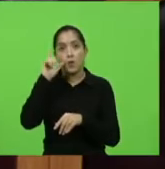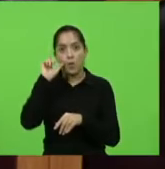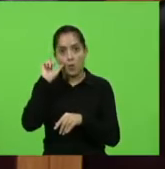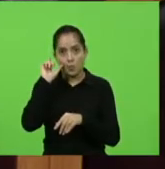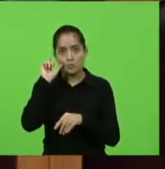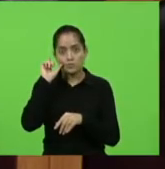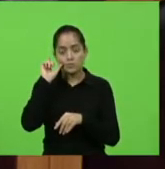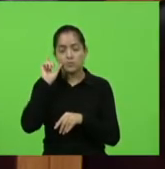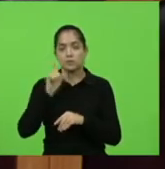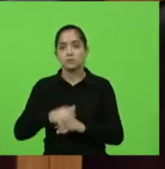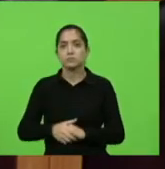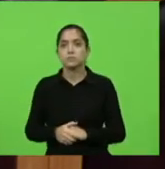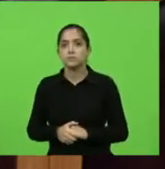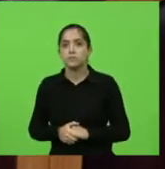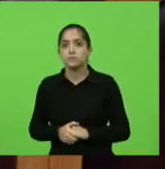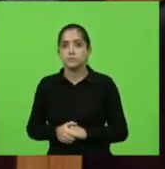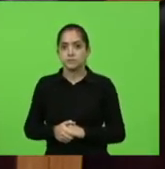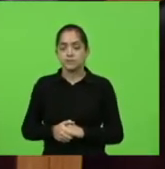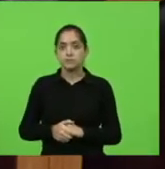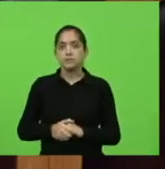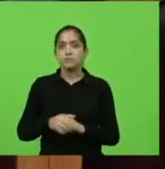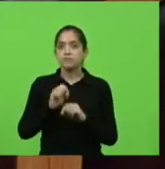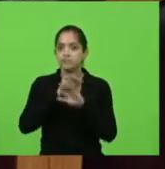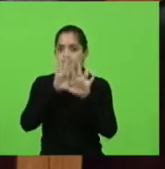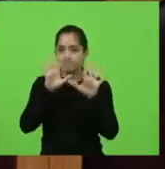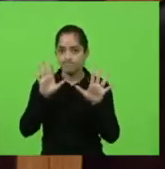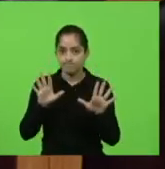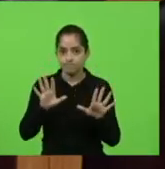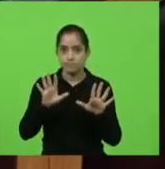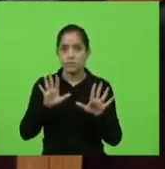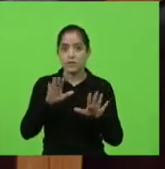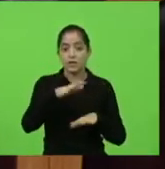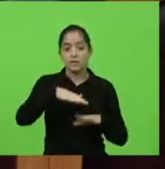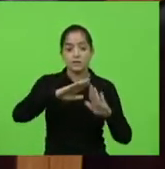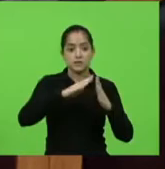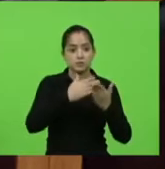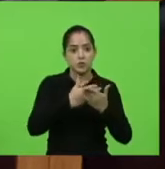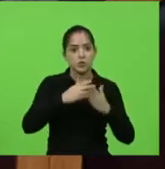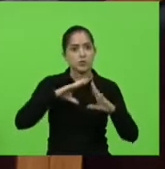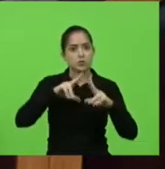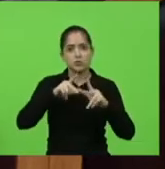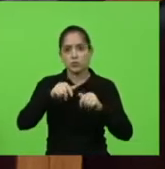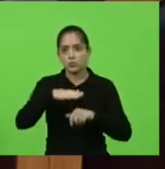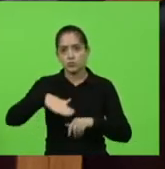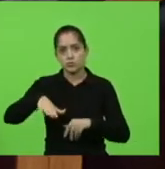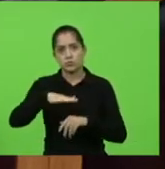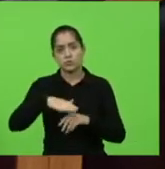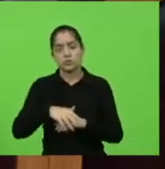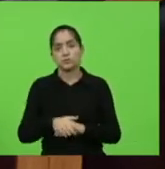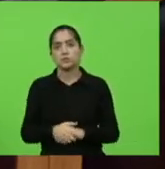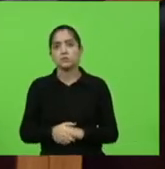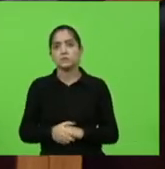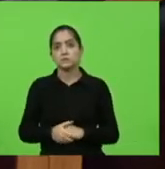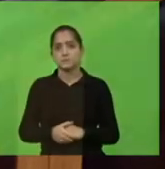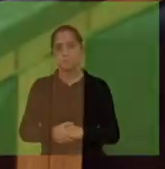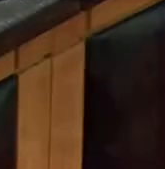acho essencial a transparência, não só nas escolas, em tudo quanto é lugar. Por favor, o vídeo.